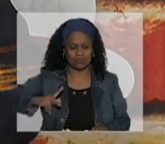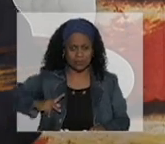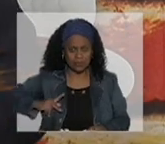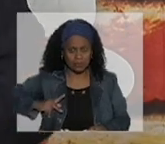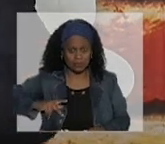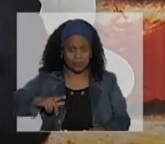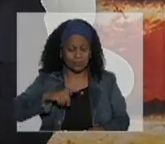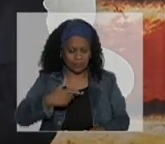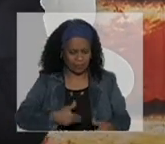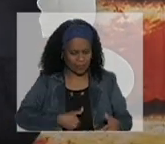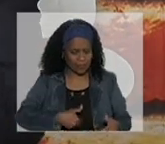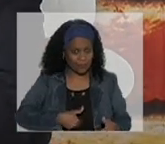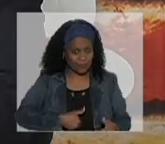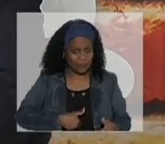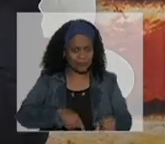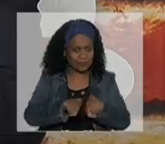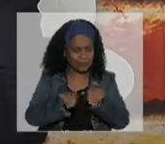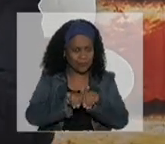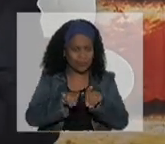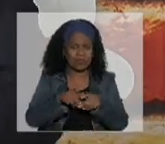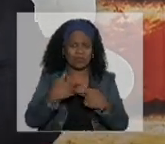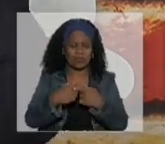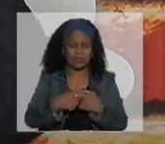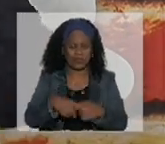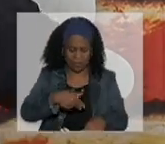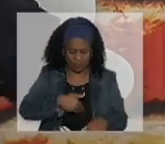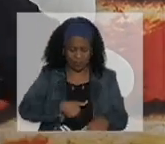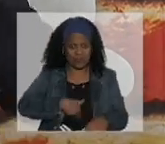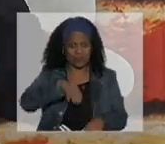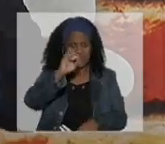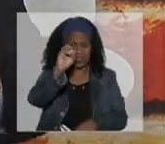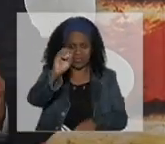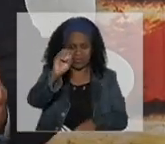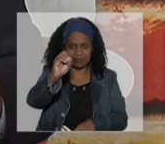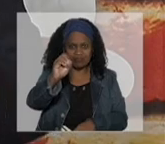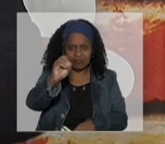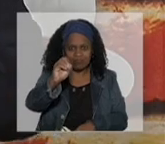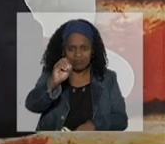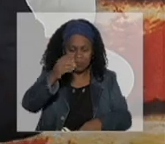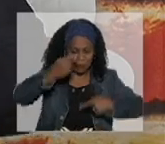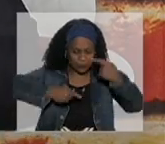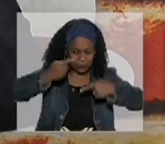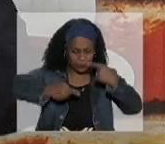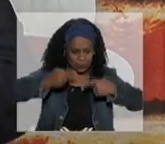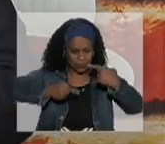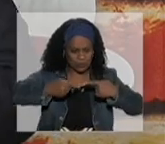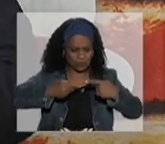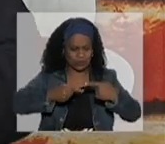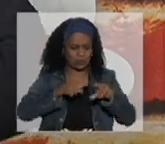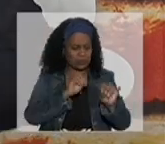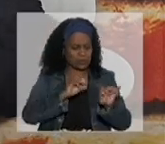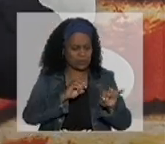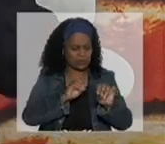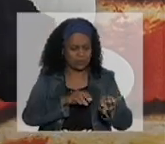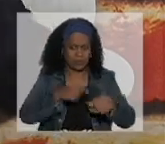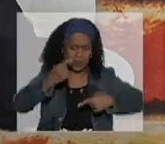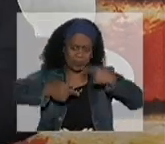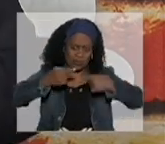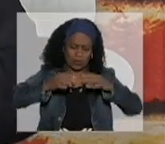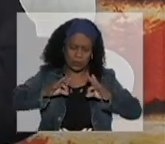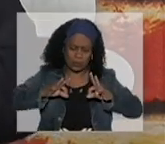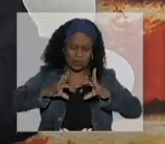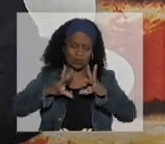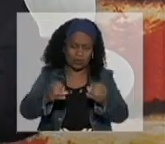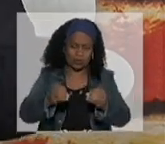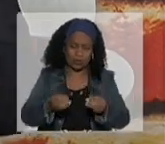Combate à Fome e um programa estatal chamado Fome Zero, porque era muito importante cuidar da política educacional, da política de saúde, das políticas